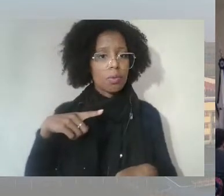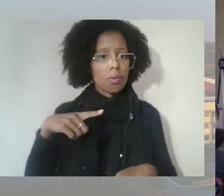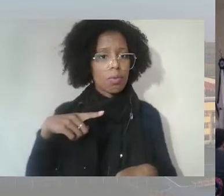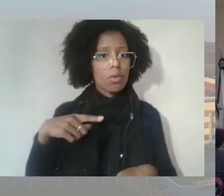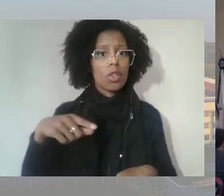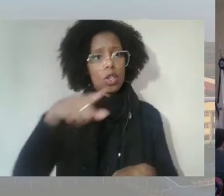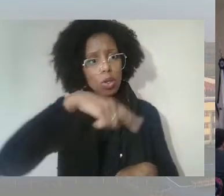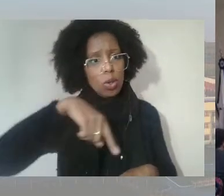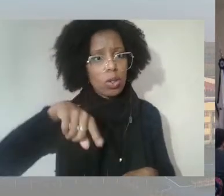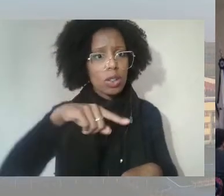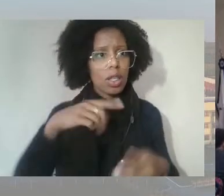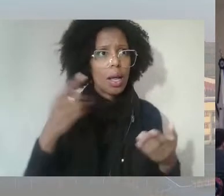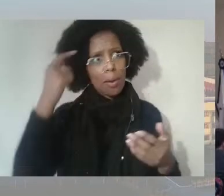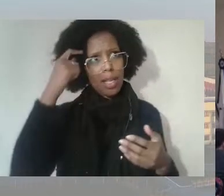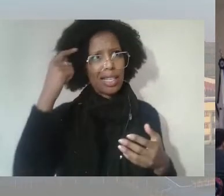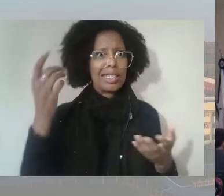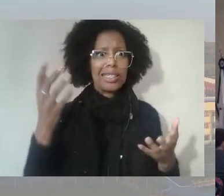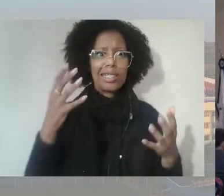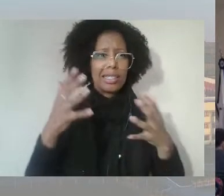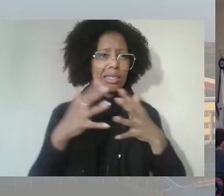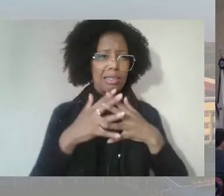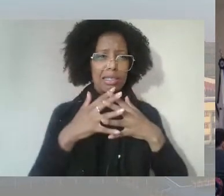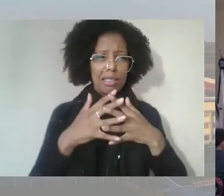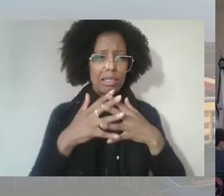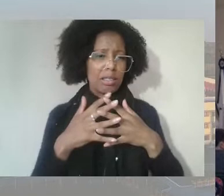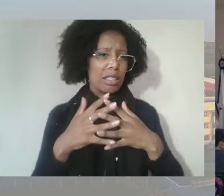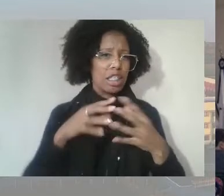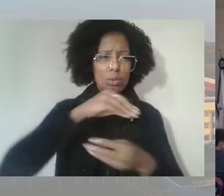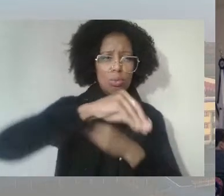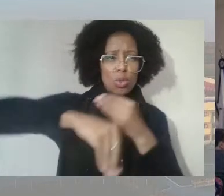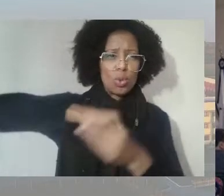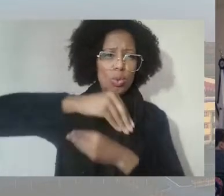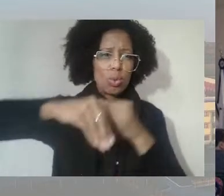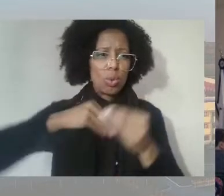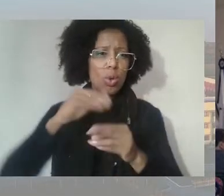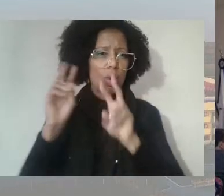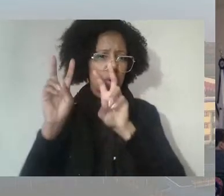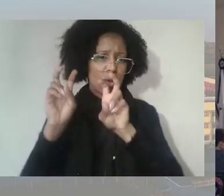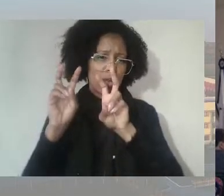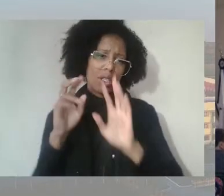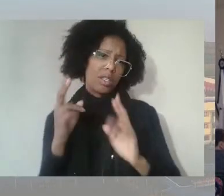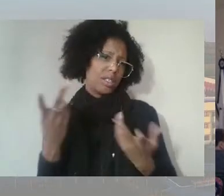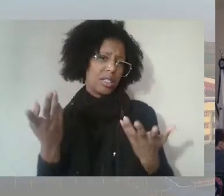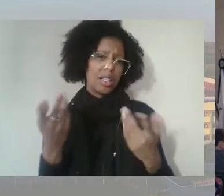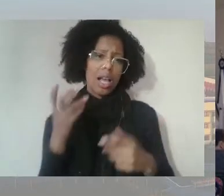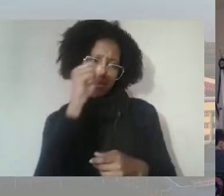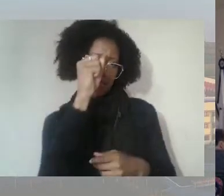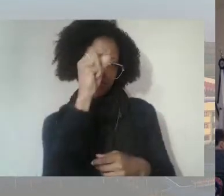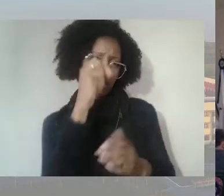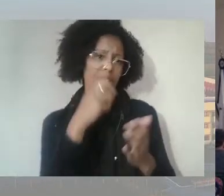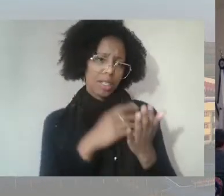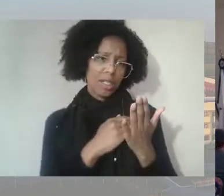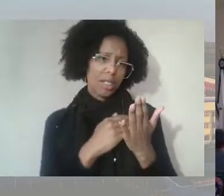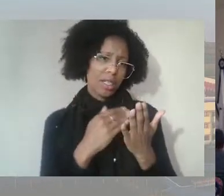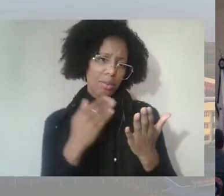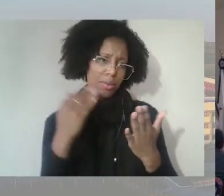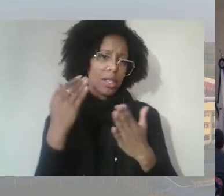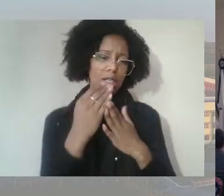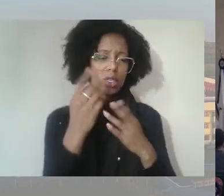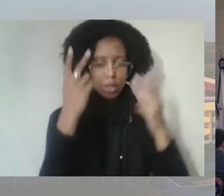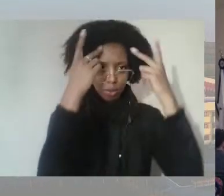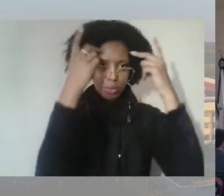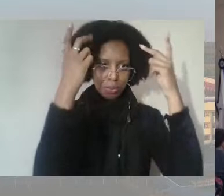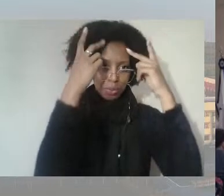gente confundiu um pouco, às vezes, misturamos um pouco os assuntos, mas acho que faz parte do nosso aprendizado tudo isso.